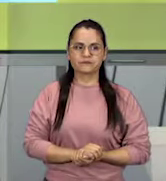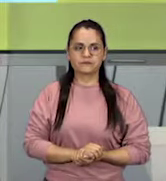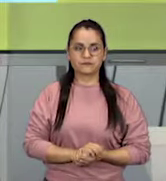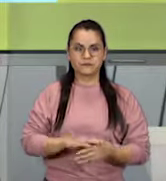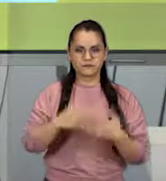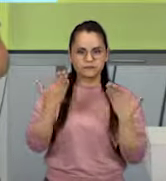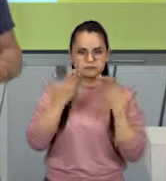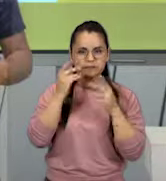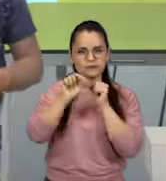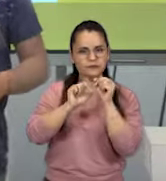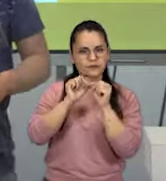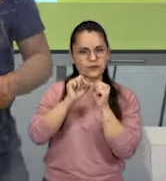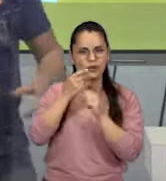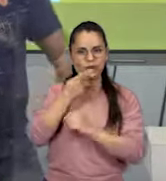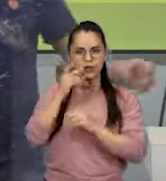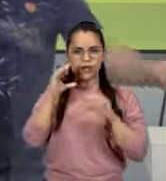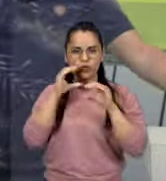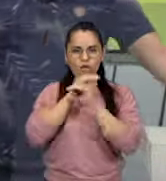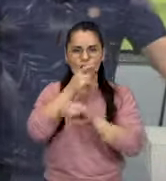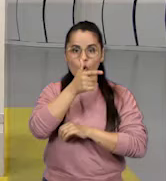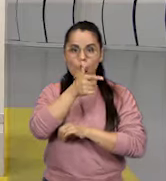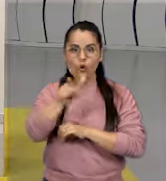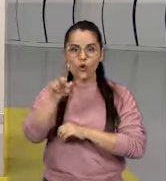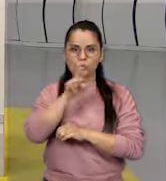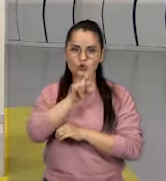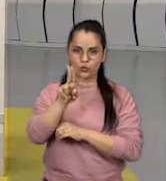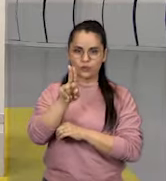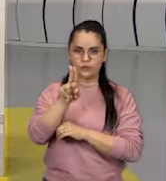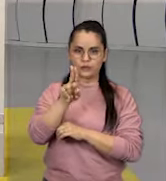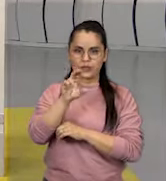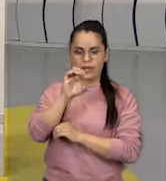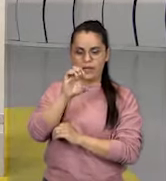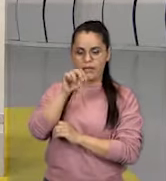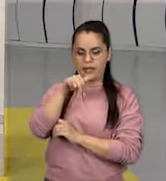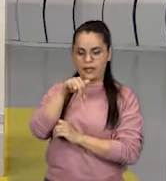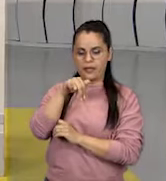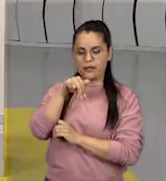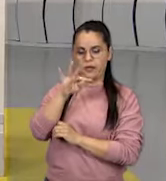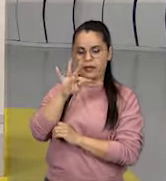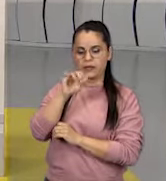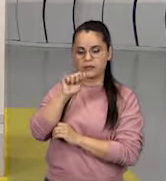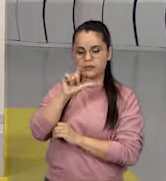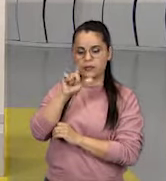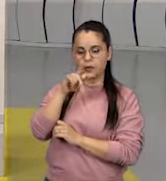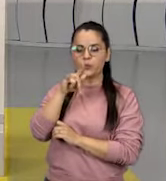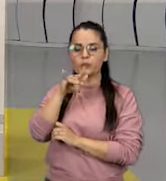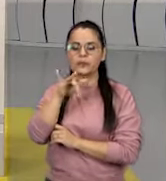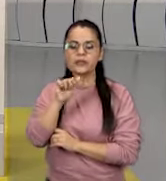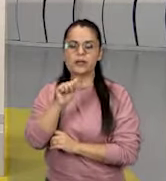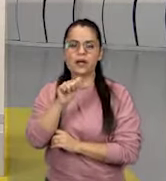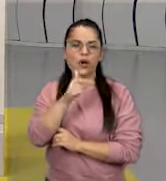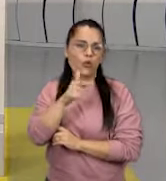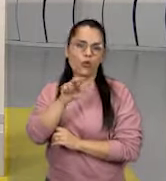é bom agora nós vamos tratar o calor com outro nome o nome de entalpia G1